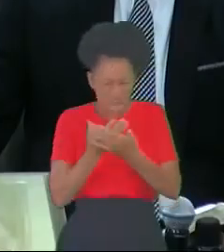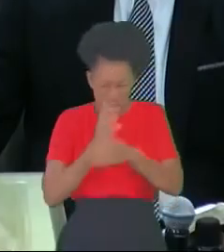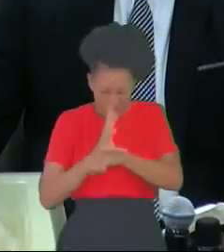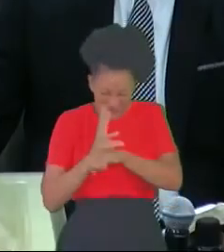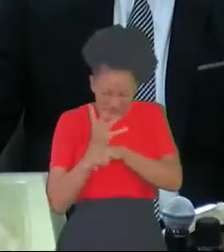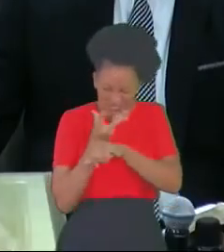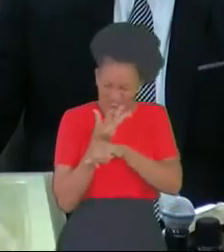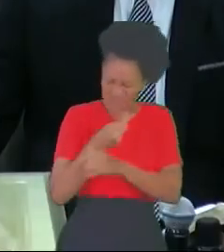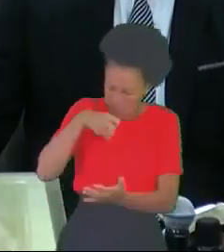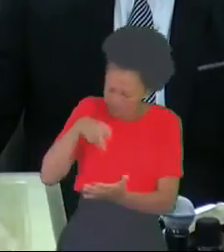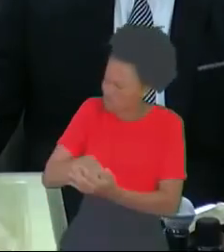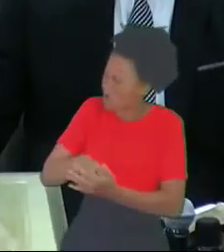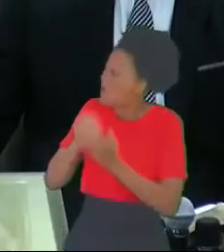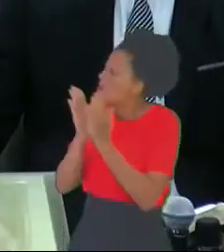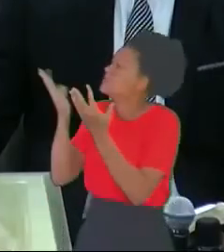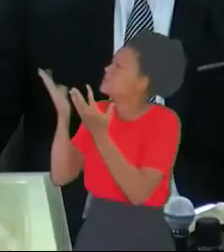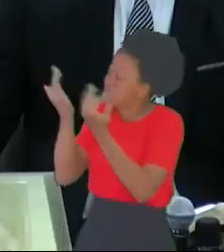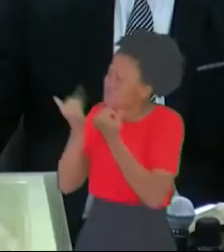um avivamento.